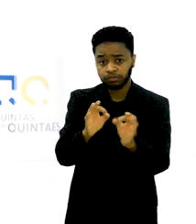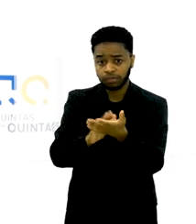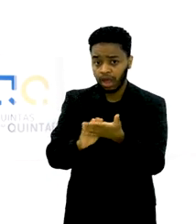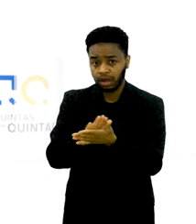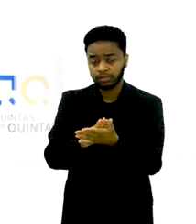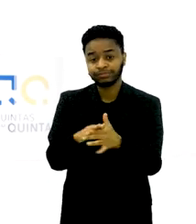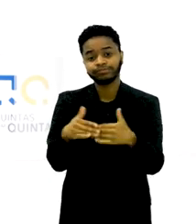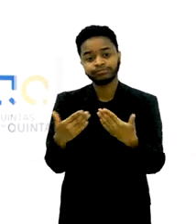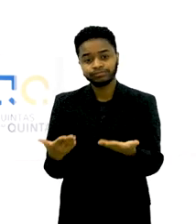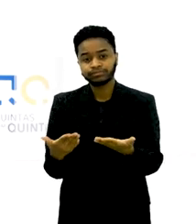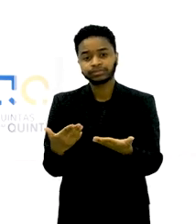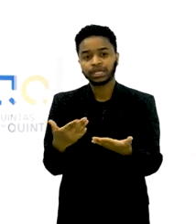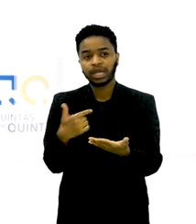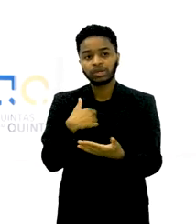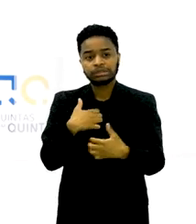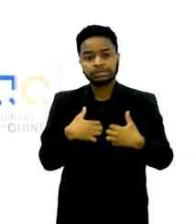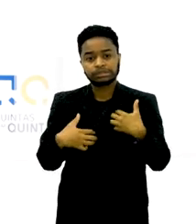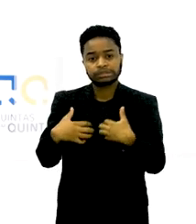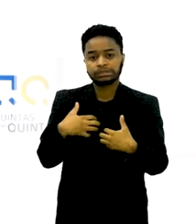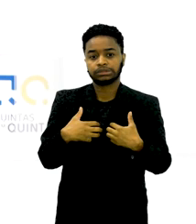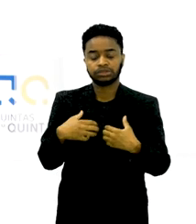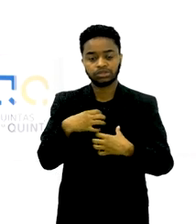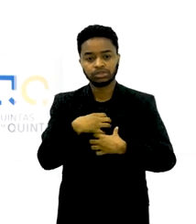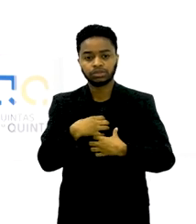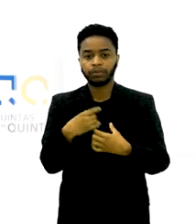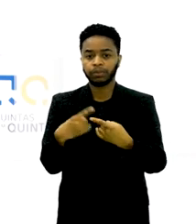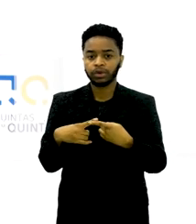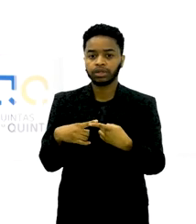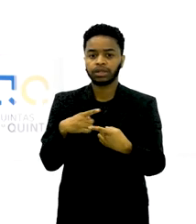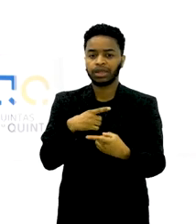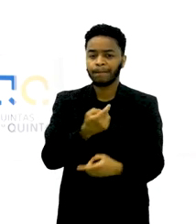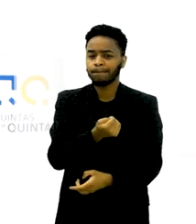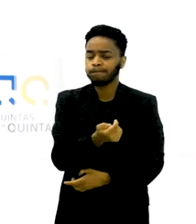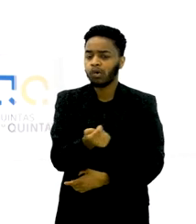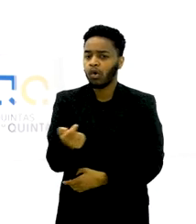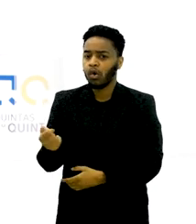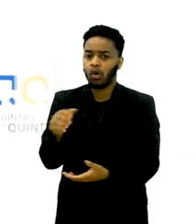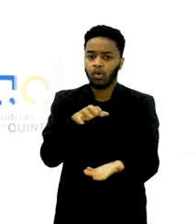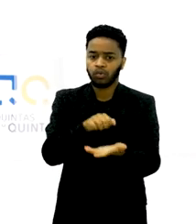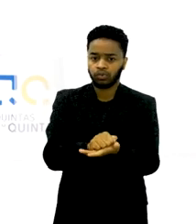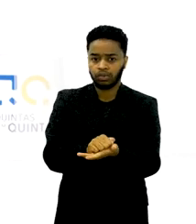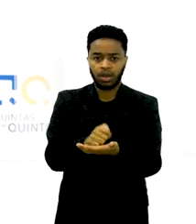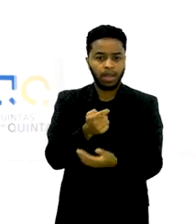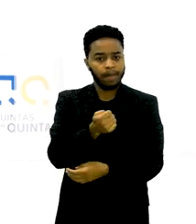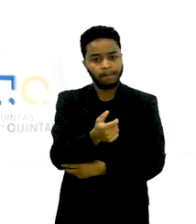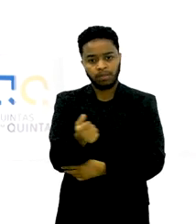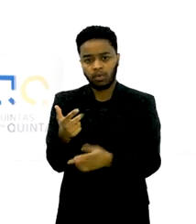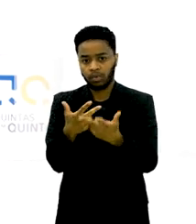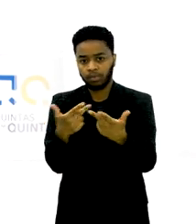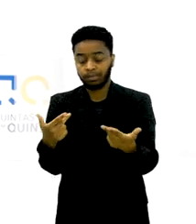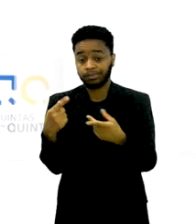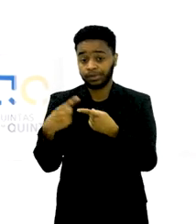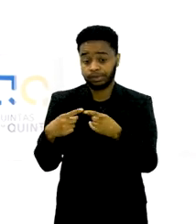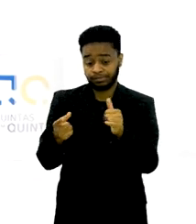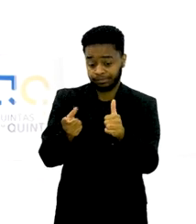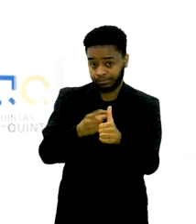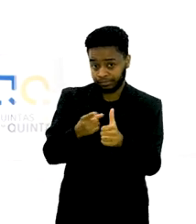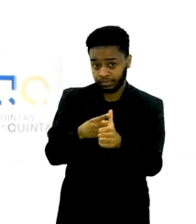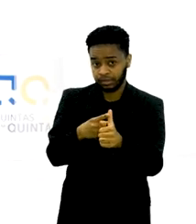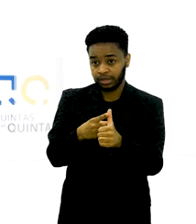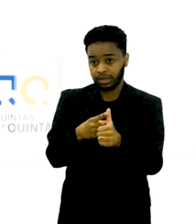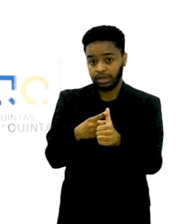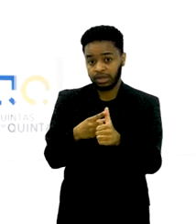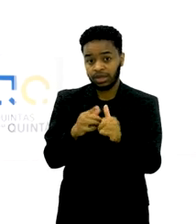Hum e aquilo foi começando a me dar uma agonia Já Eram poucas poucos registros eram poucos registros primeiro porque